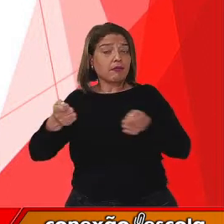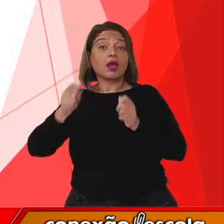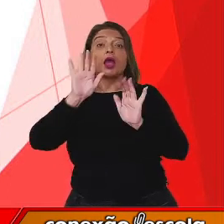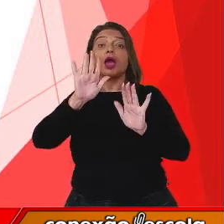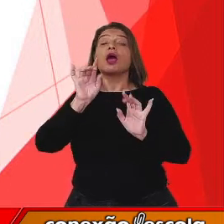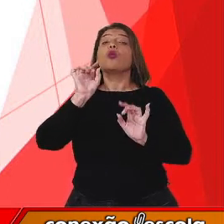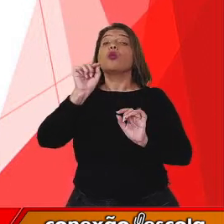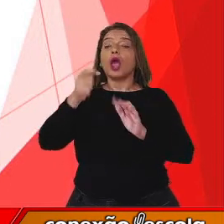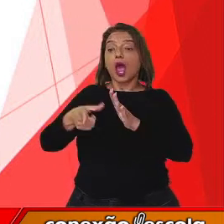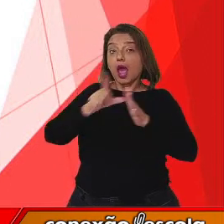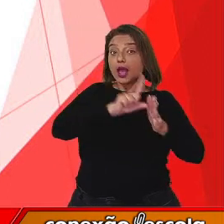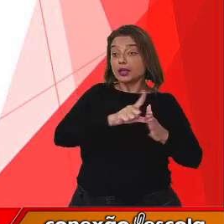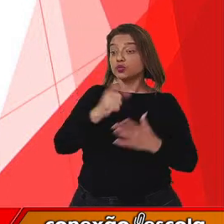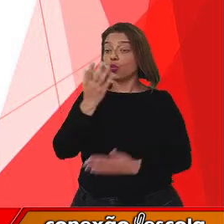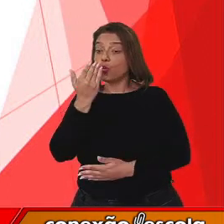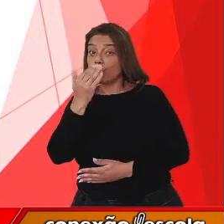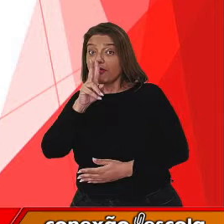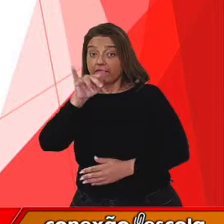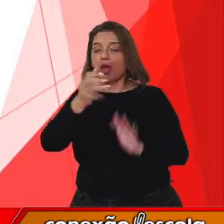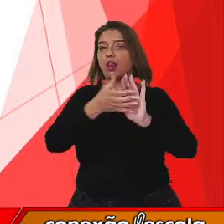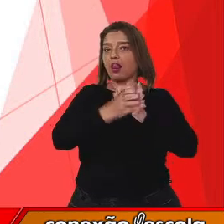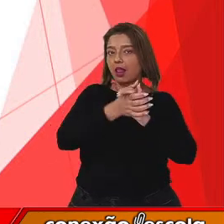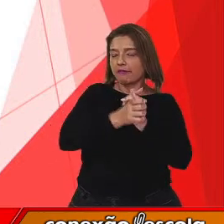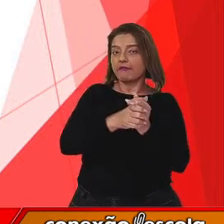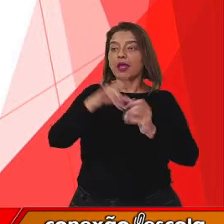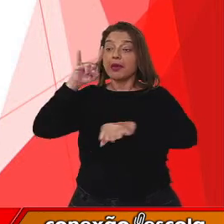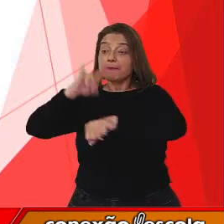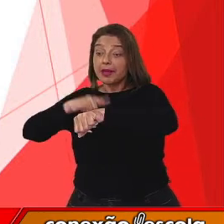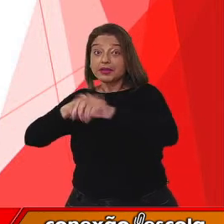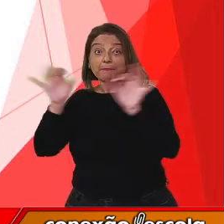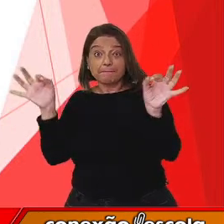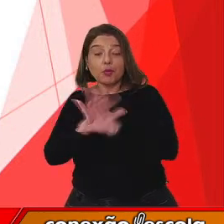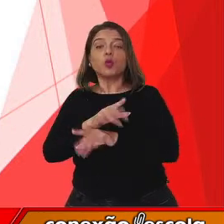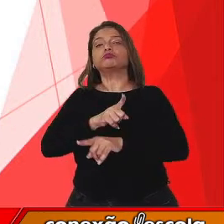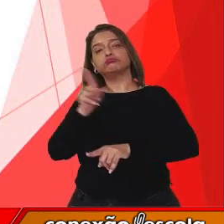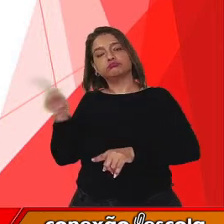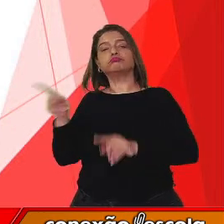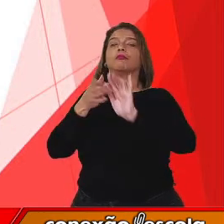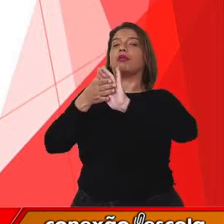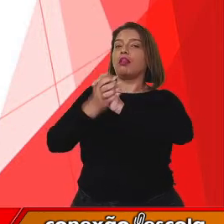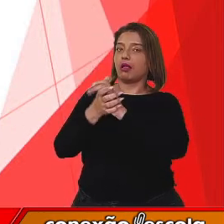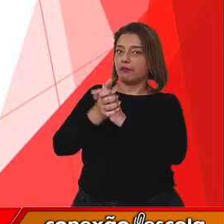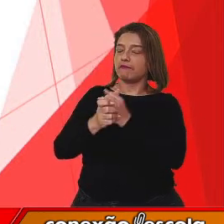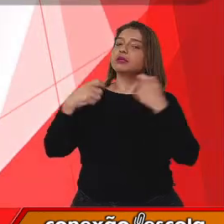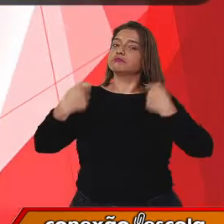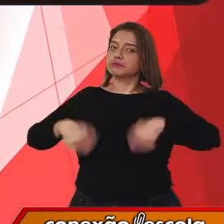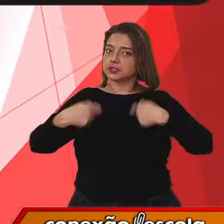de comer e depois de usar o banheiro, tá bom? Então, hoje em dia a gente tem